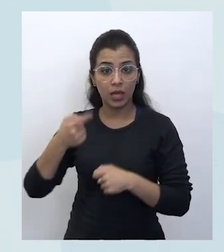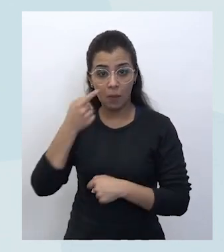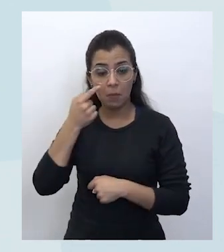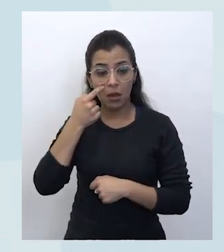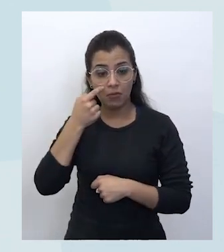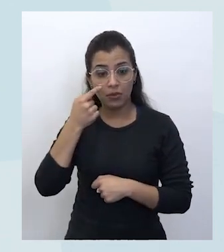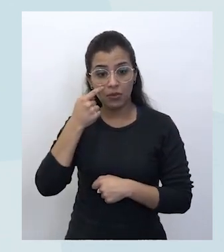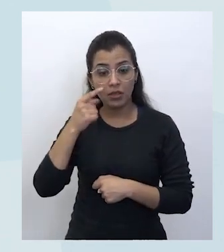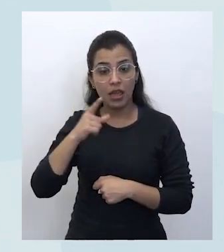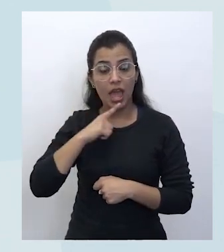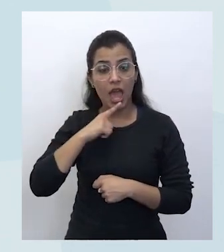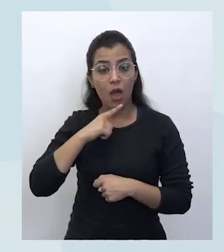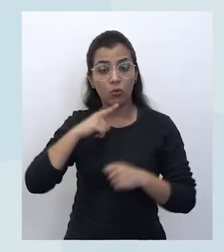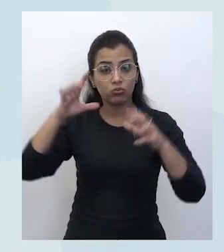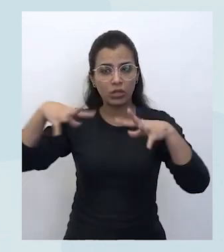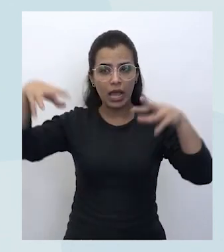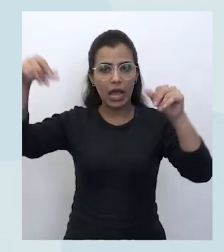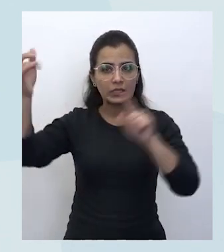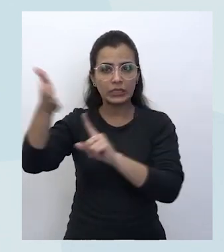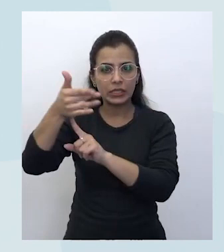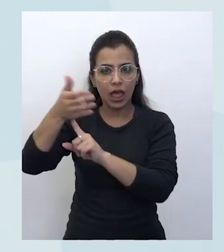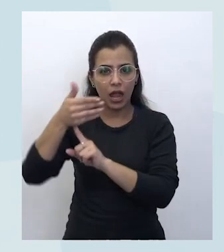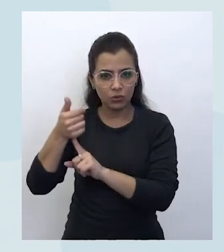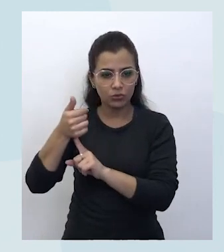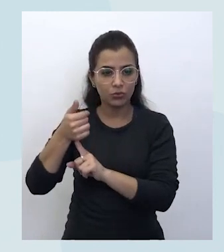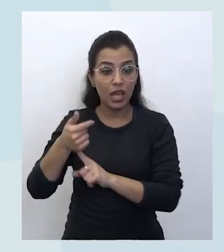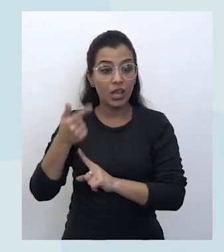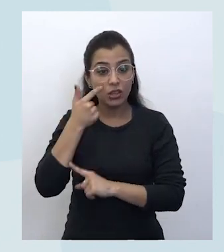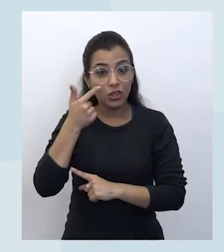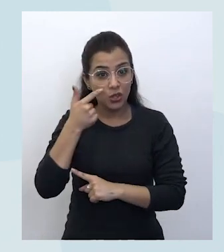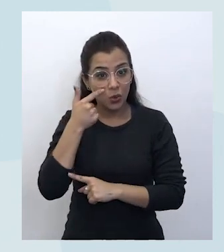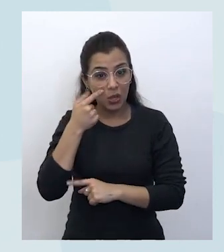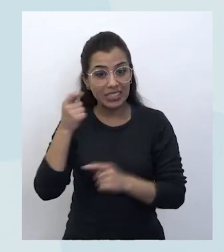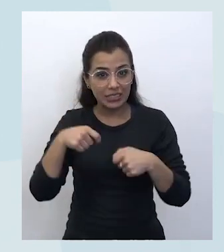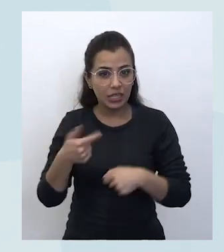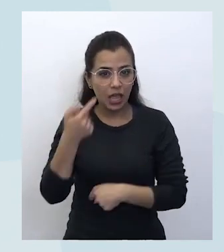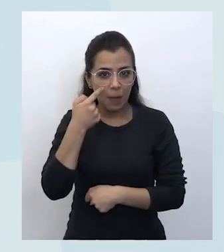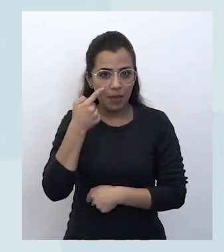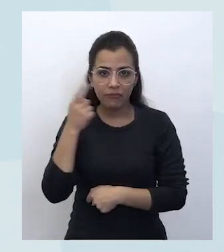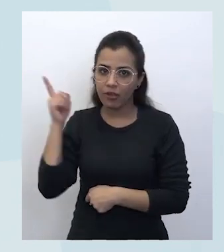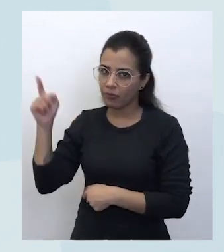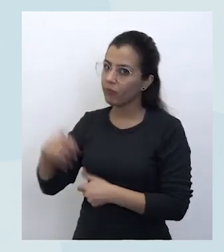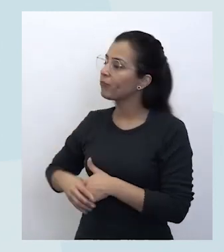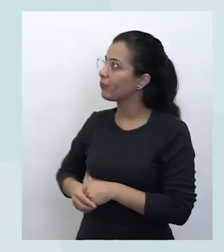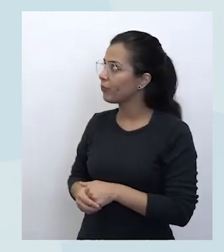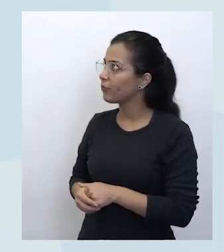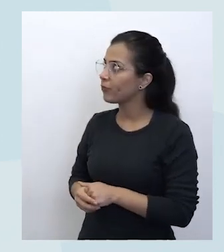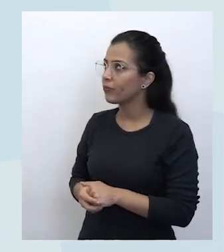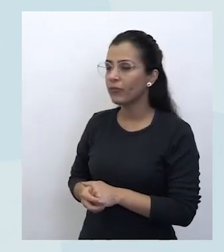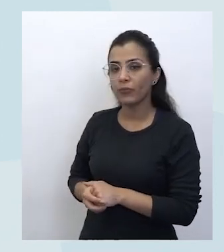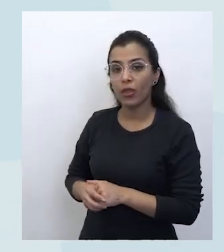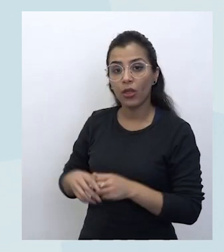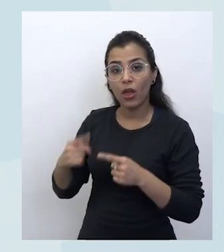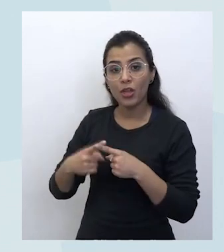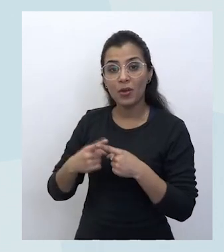seriam castelos, né? Então, olha a presença do castelo ali, porque provavelmente as pessoas